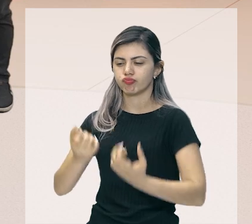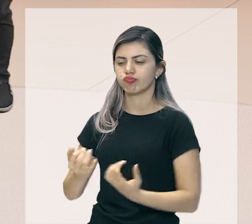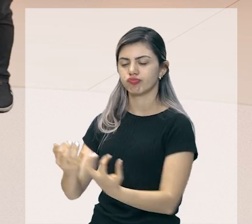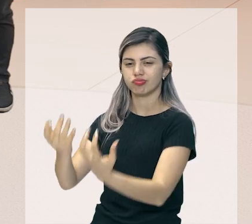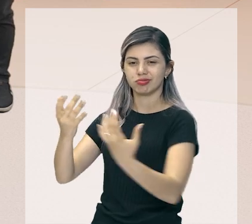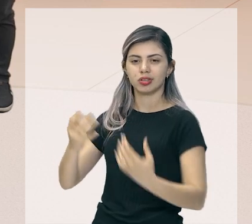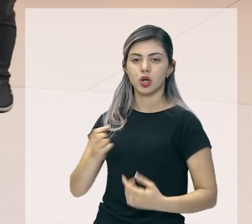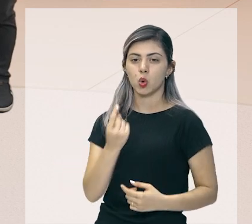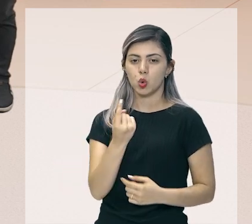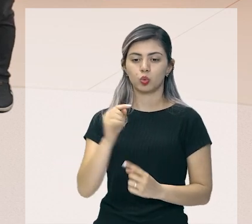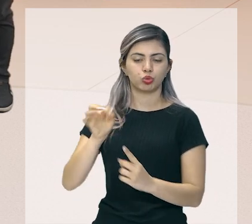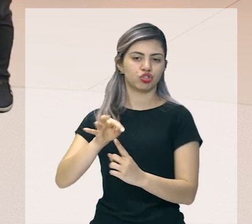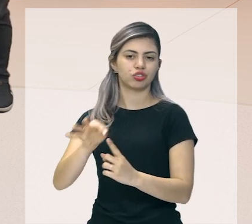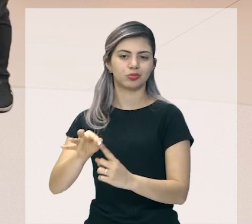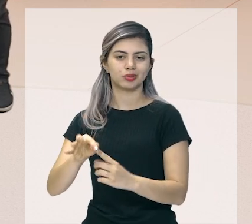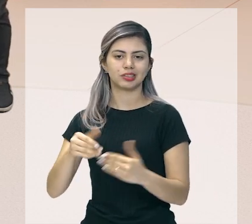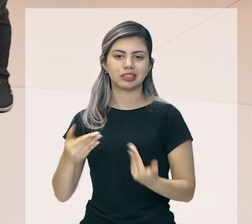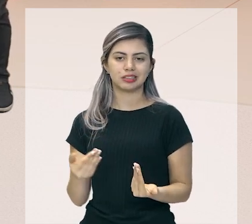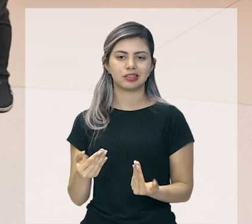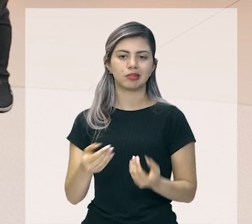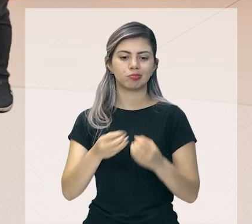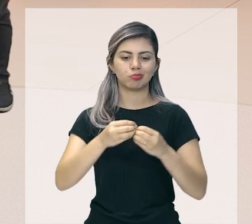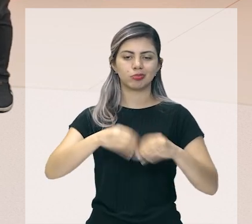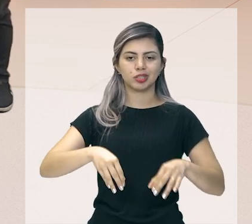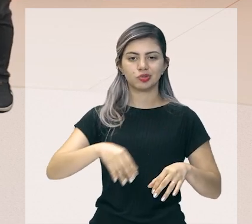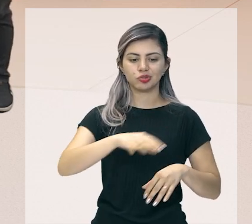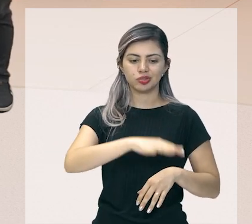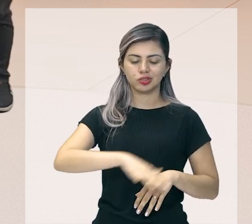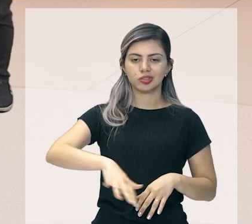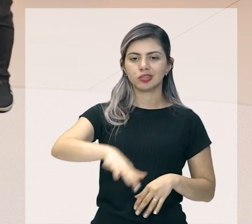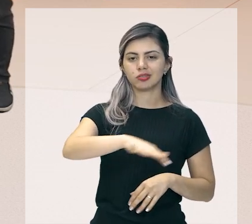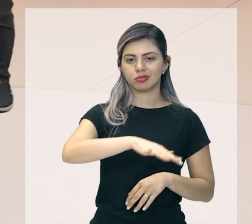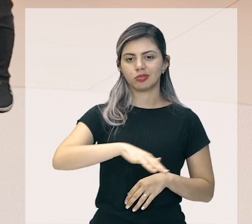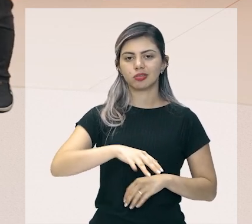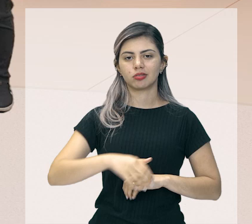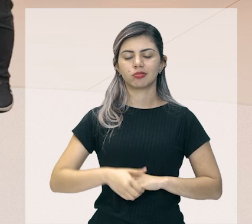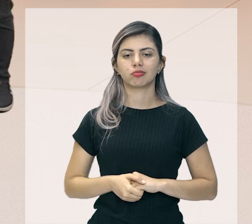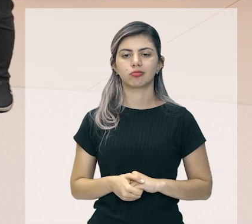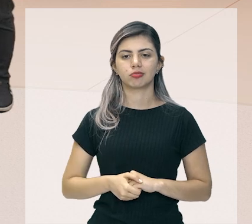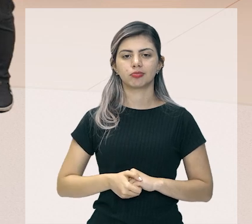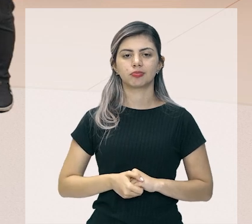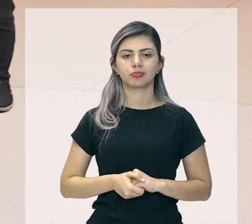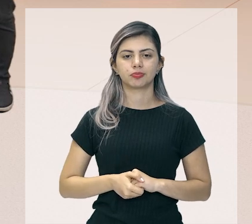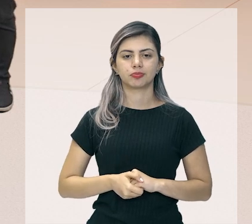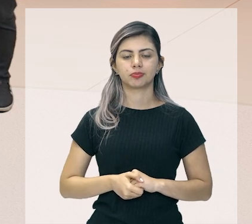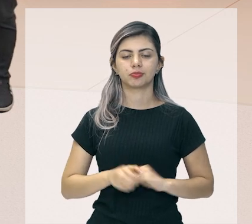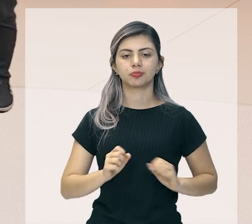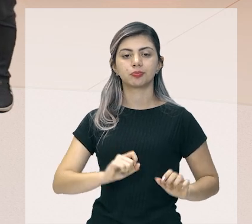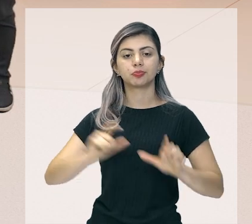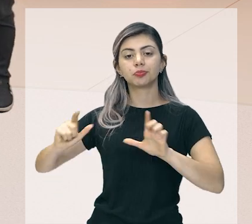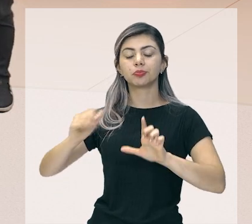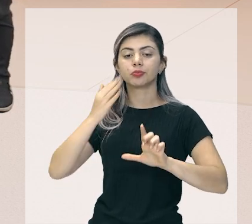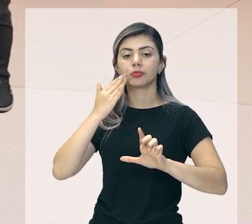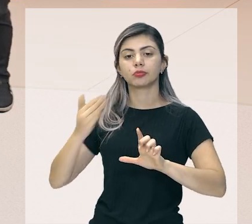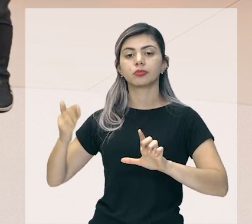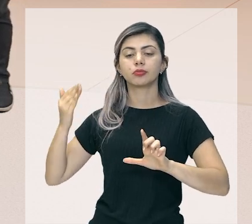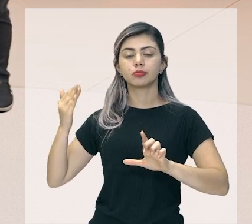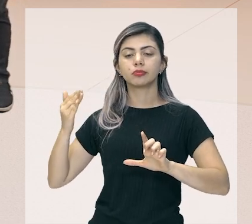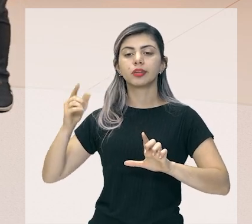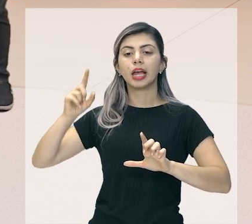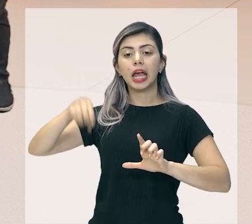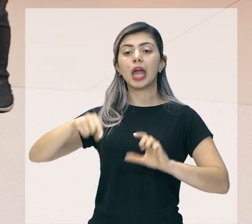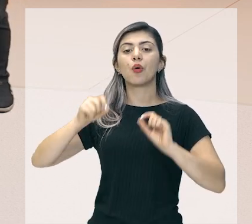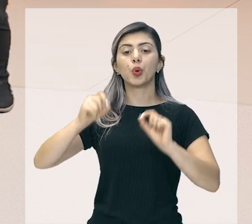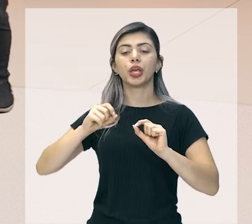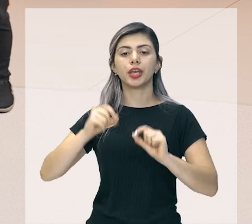Isso acaba impactando a produção local, os pequenos produtores. Continuando no nosso menu, tem esse terceiro ícone aqui, que é o do